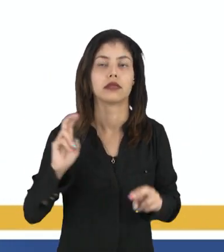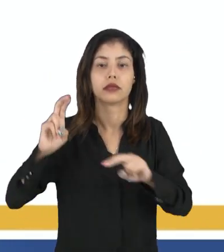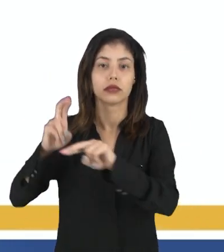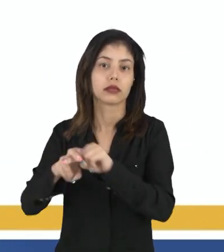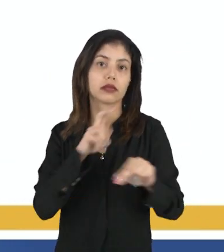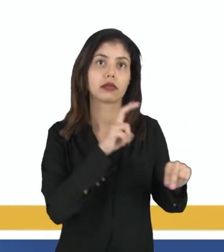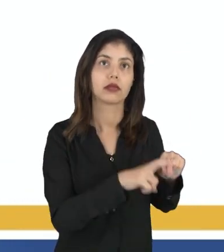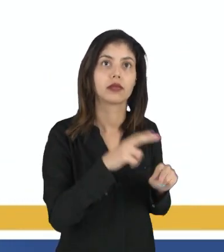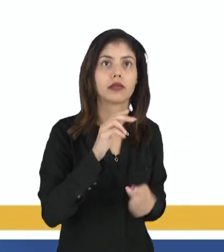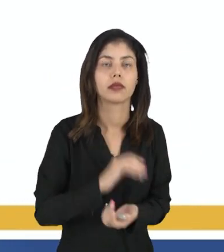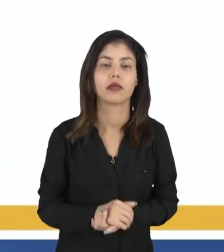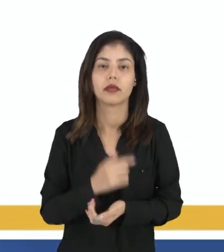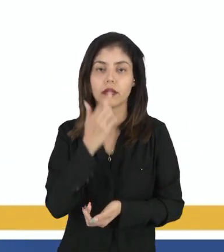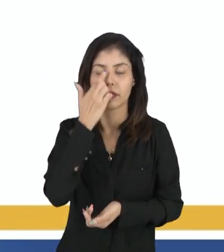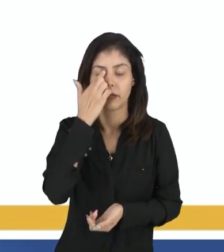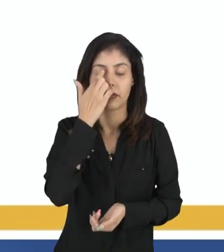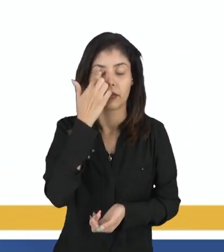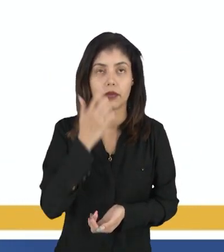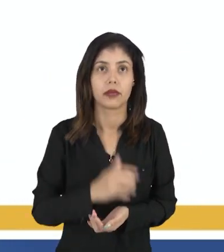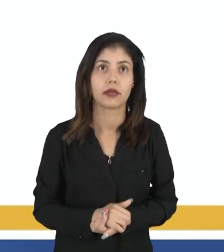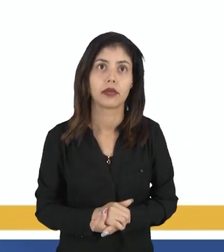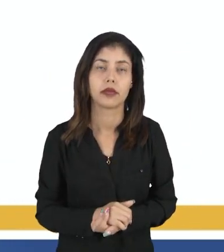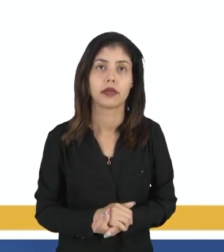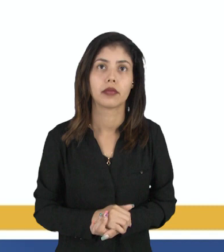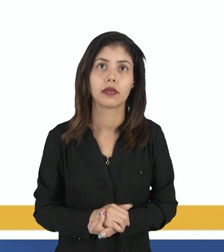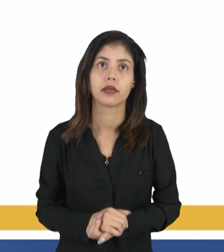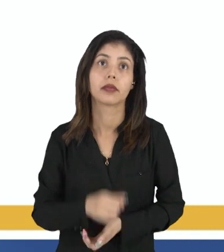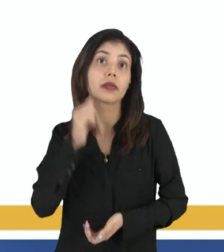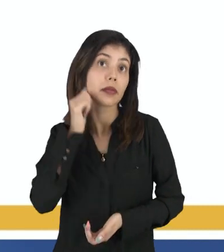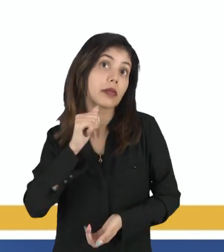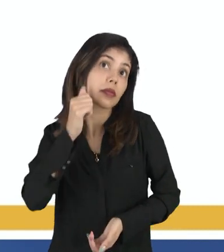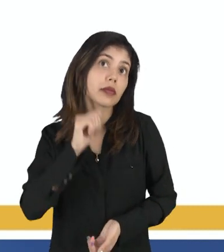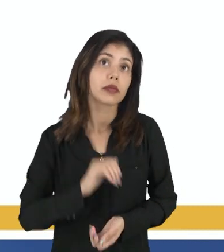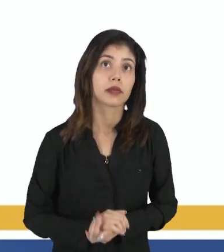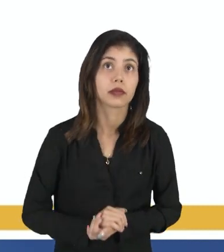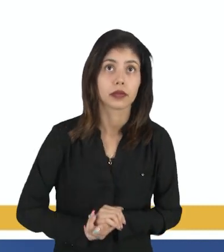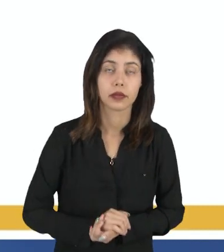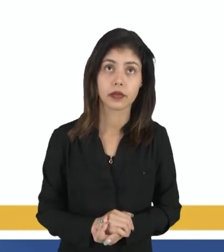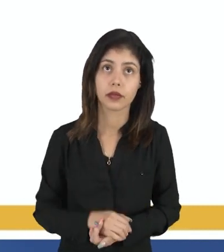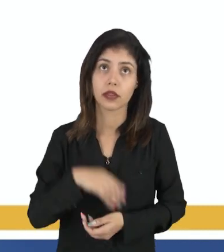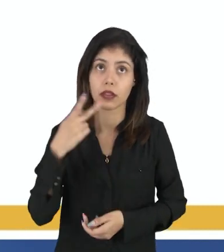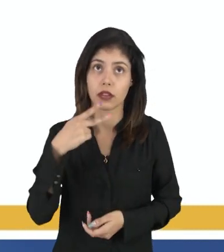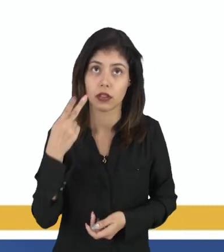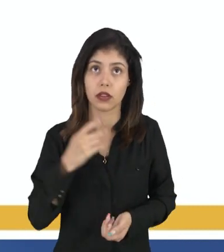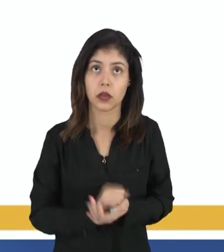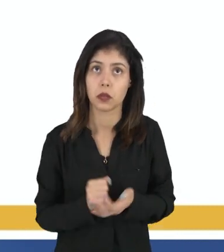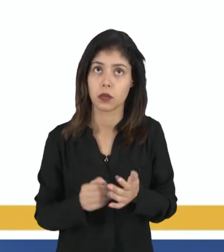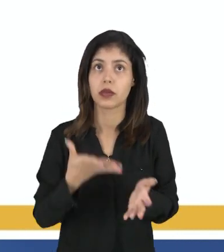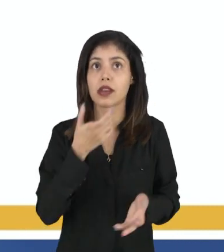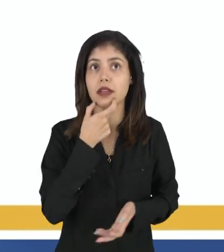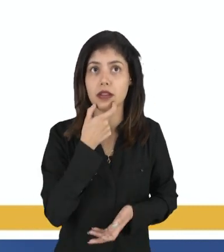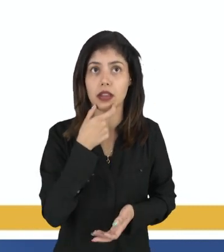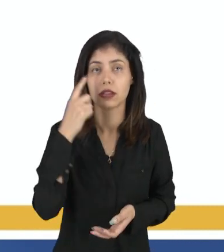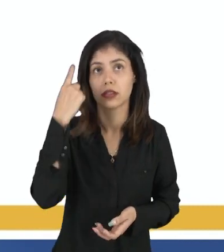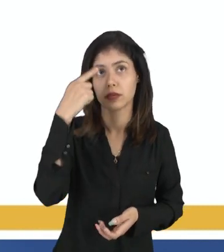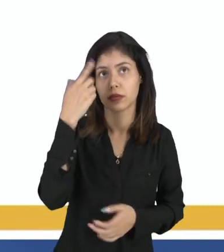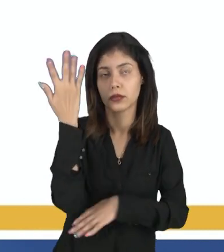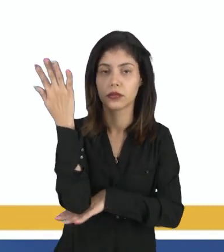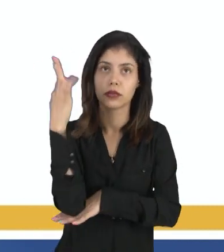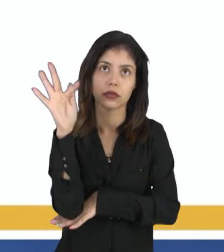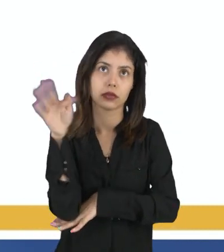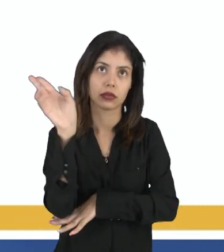A leitura, ela começa pela personagem feminina, que ela diz: falo fluentemente